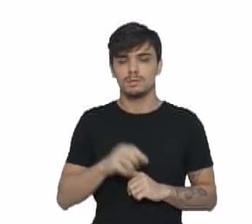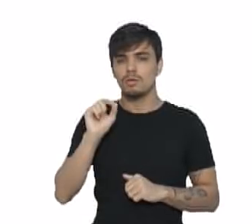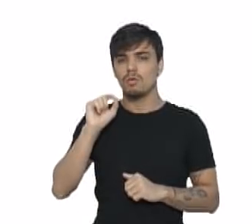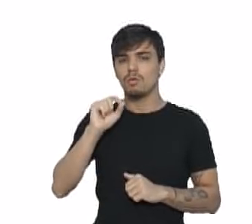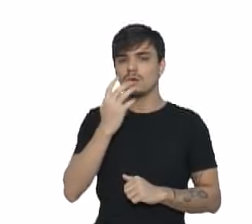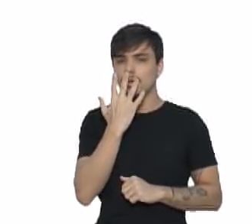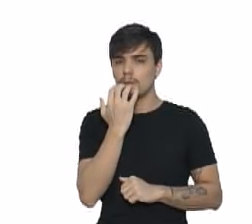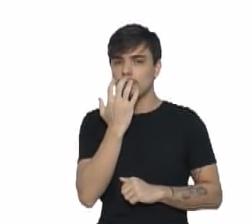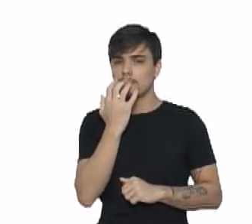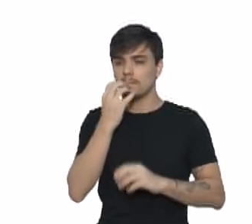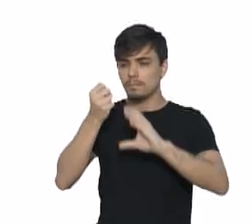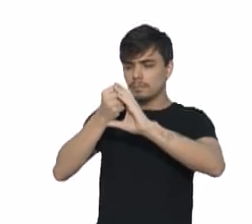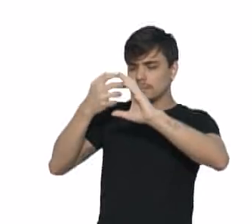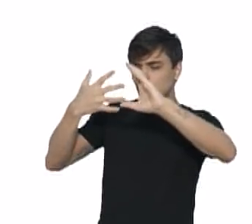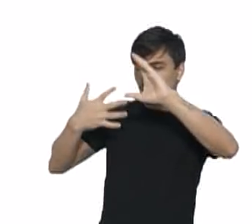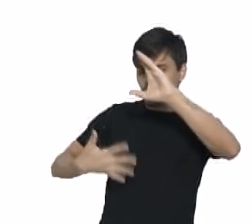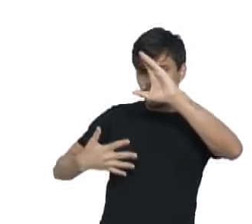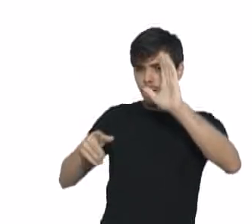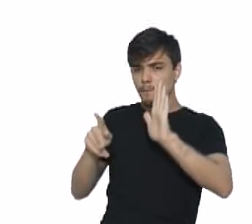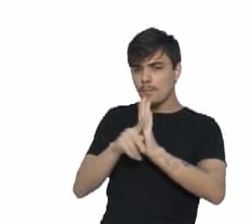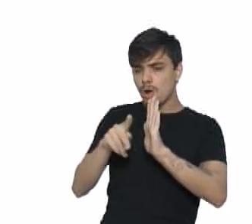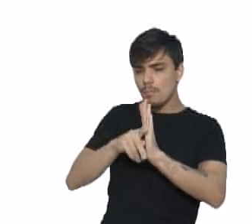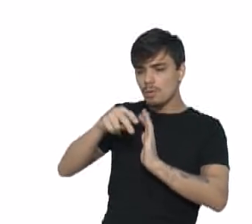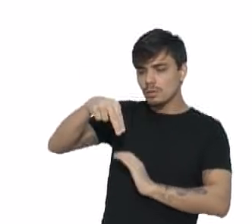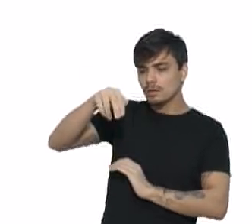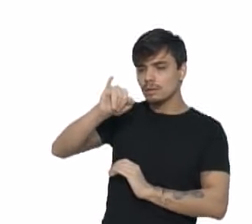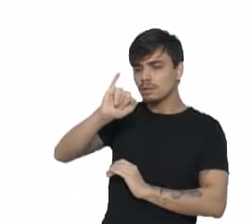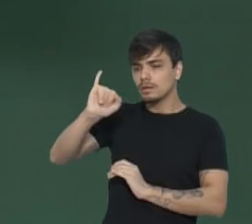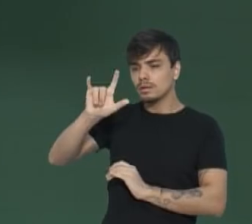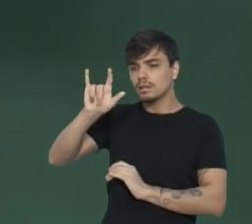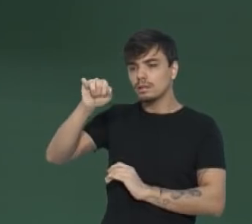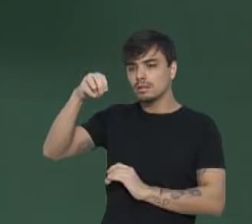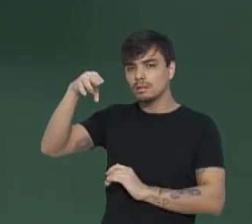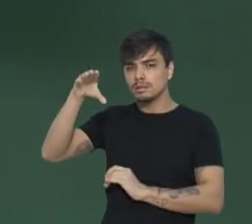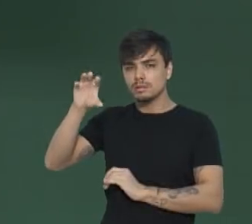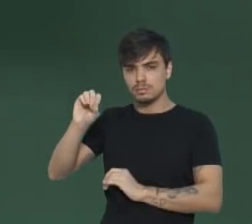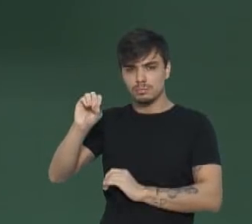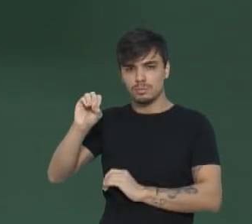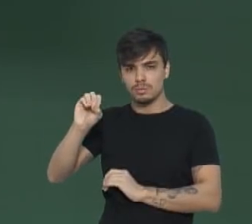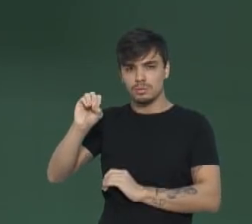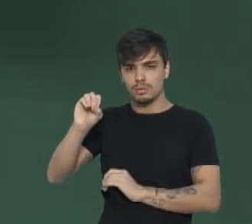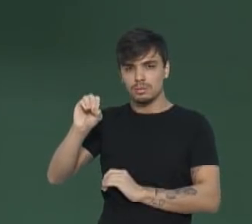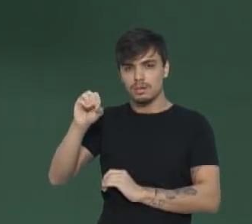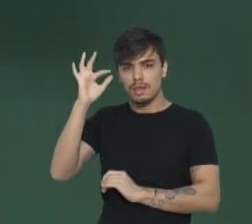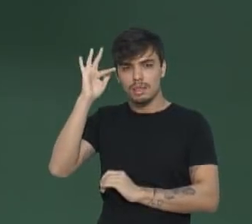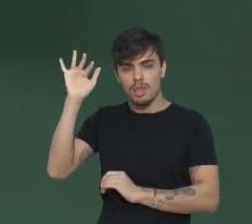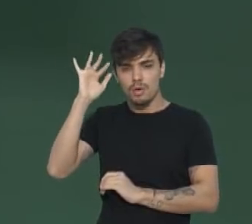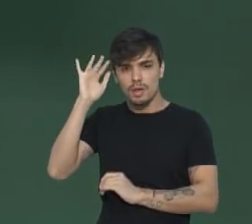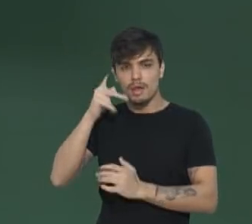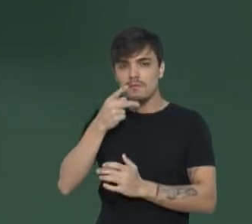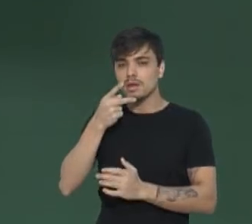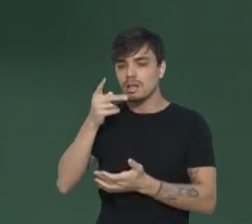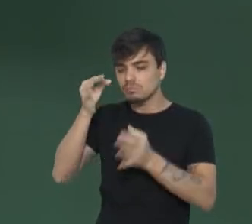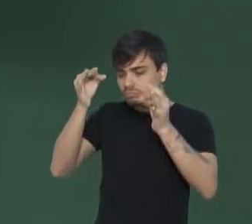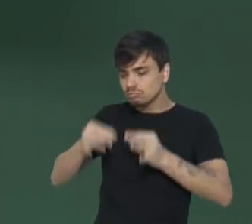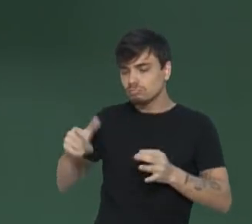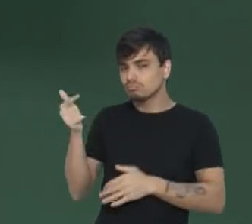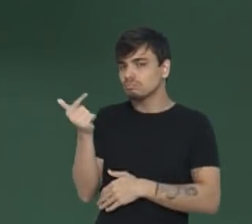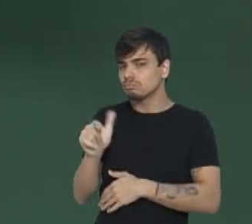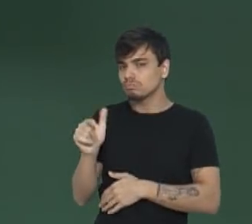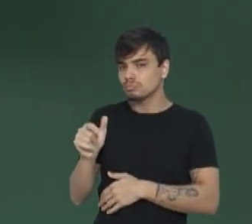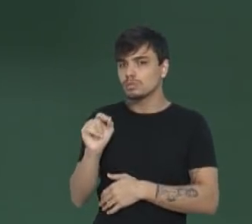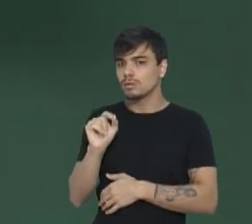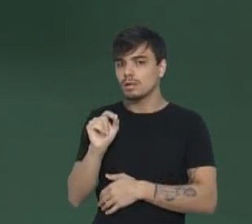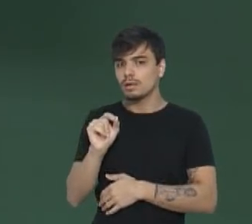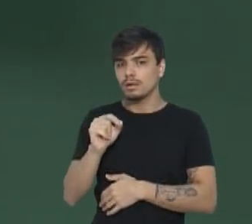Nietzsche caracteriza como sendo o niilismo? Tanto se fala do niilismo, principalmente hoje em dia. Quando Nietzsche